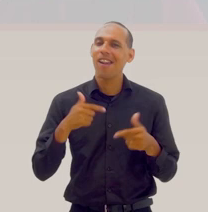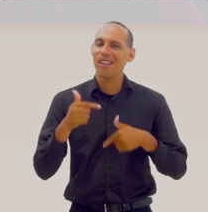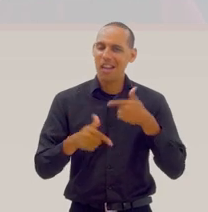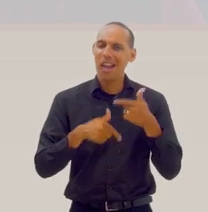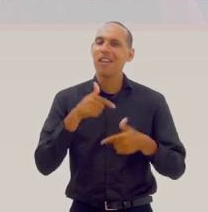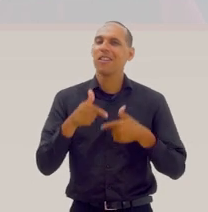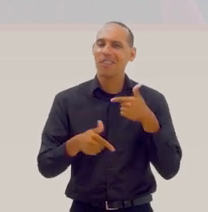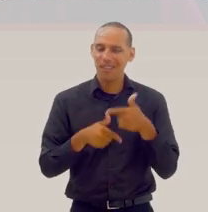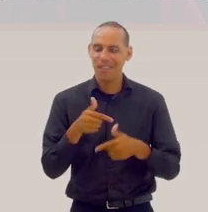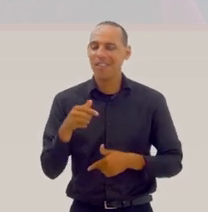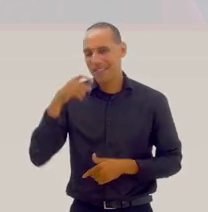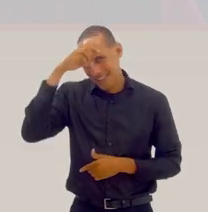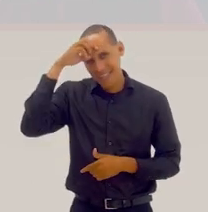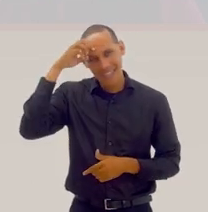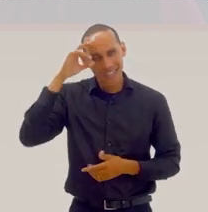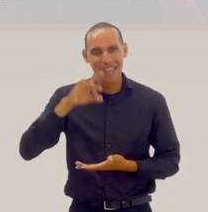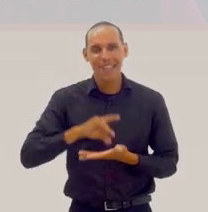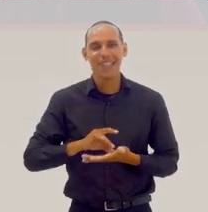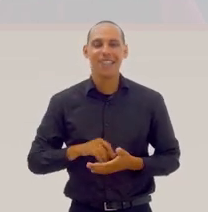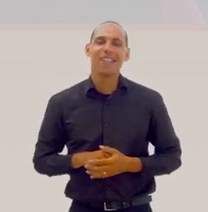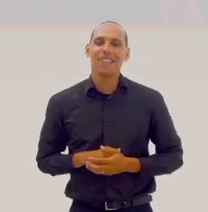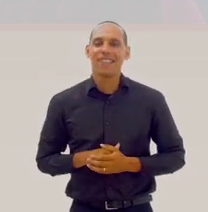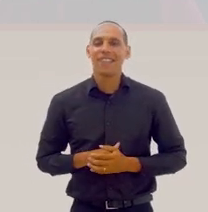trabalho absolutamente,